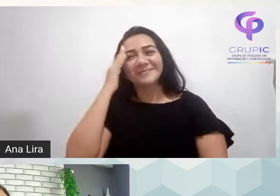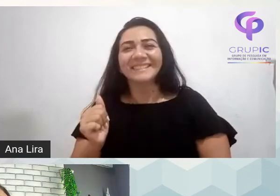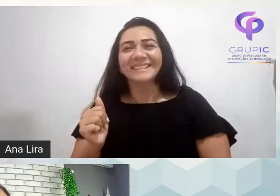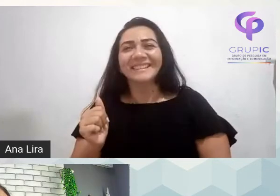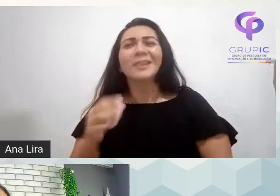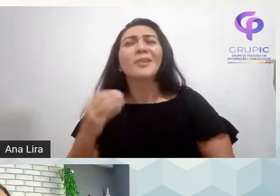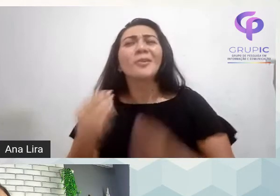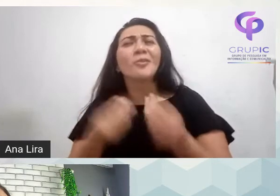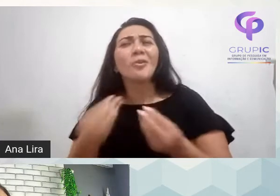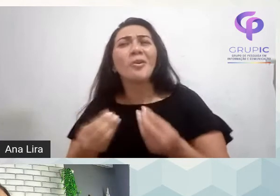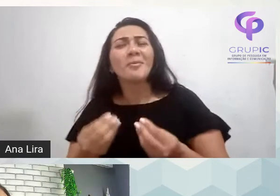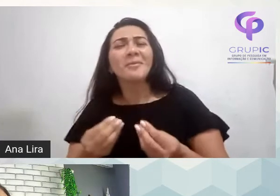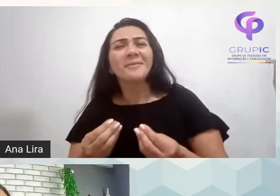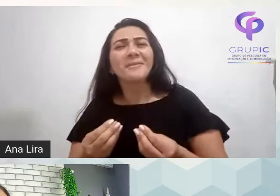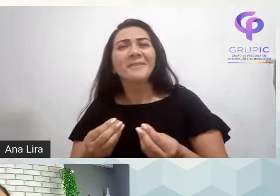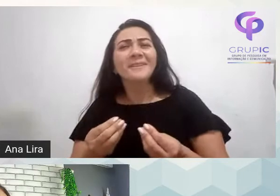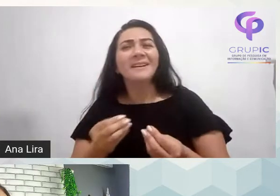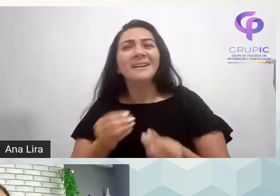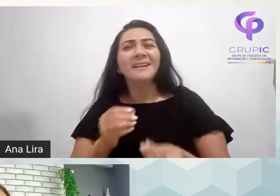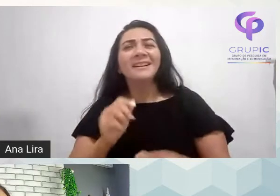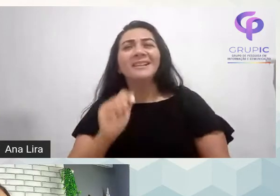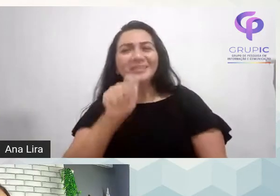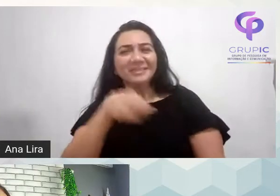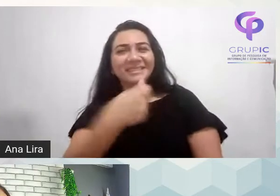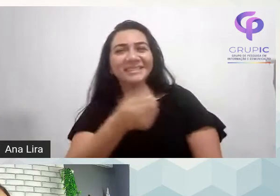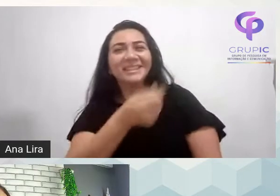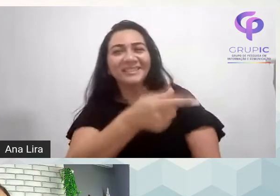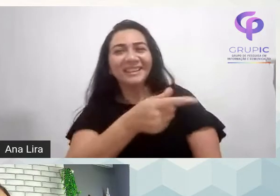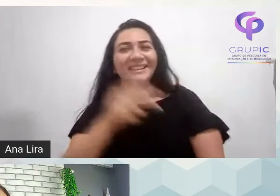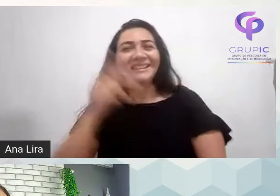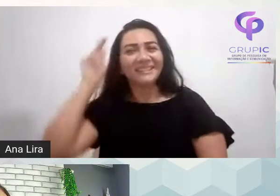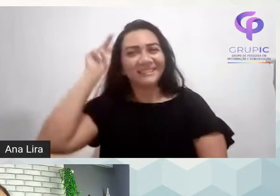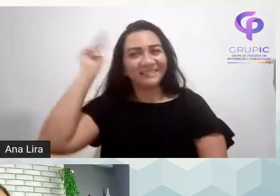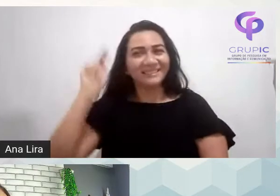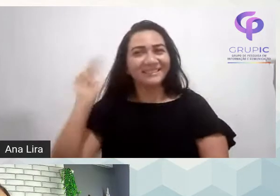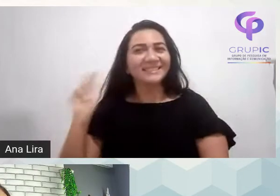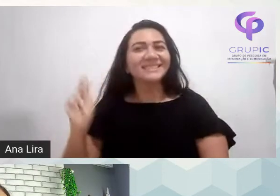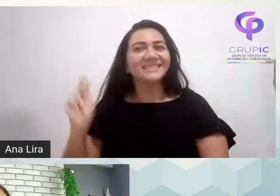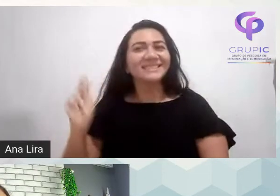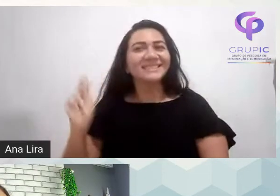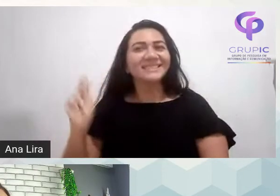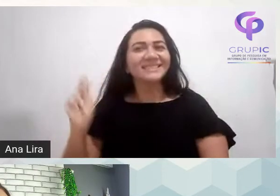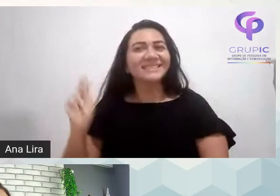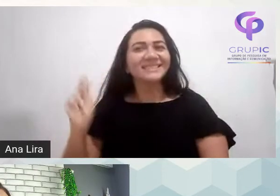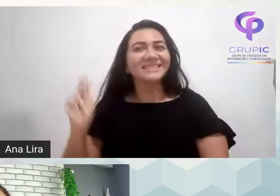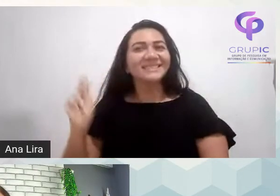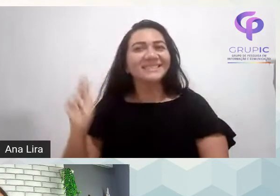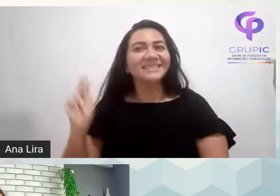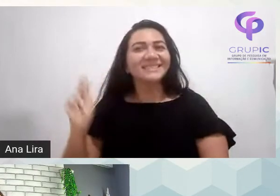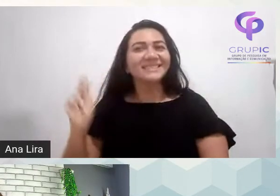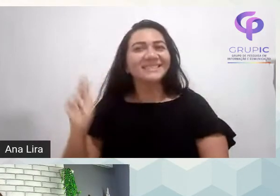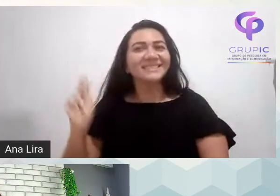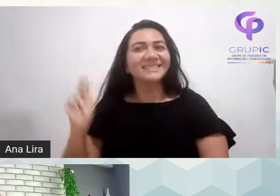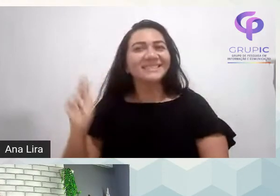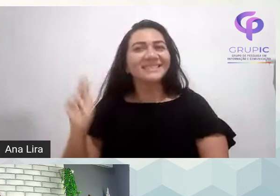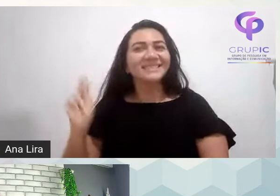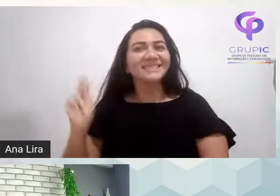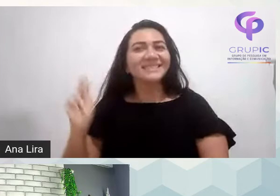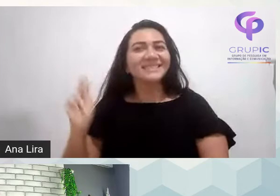sinal é assim, por causa do meu cabelo que é cacheado. Isso eu sei. Cara, eu não tenho sinal